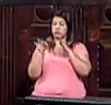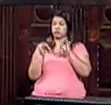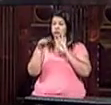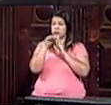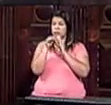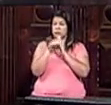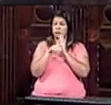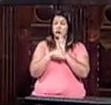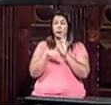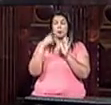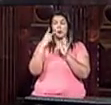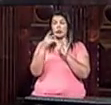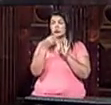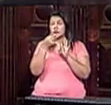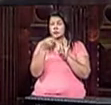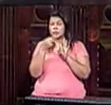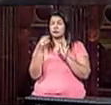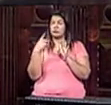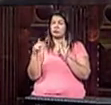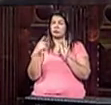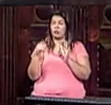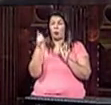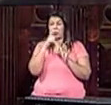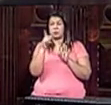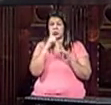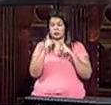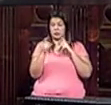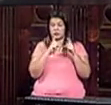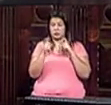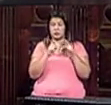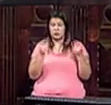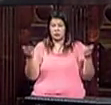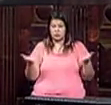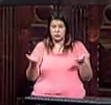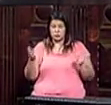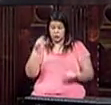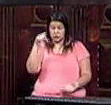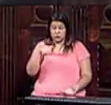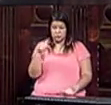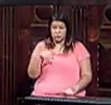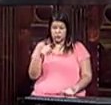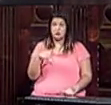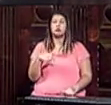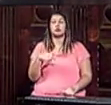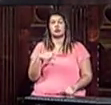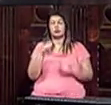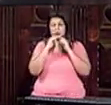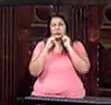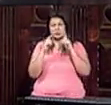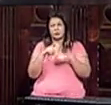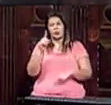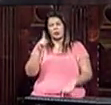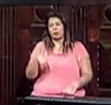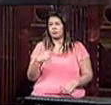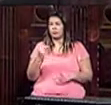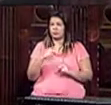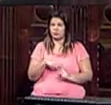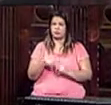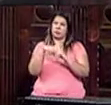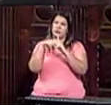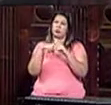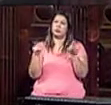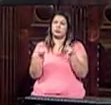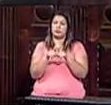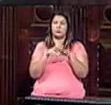dessa sugestão, fruto da audiência pública realizada aqui na LERJ, é muito positiva e,